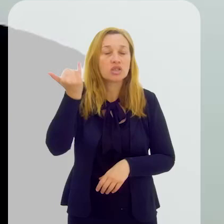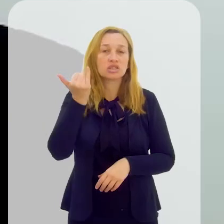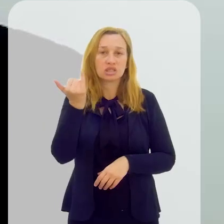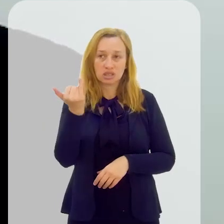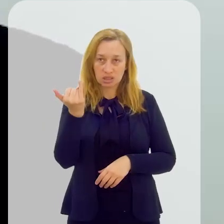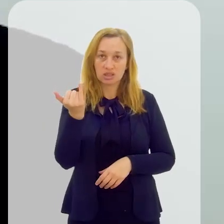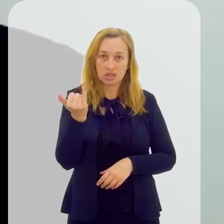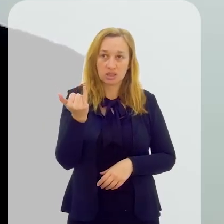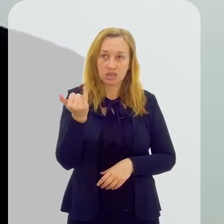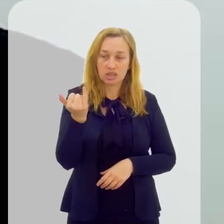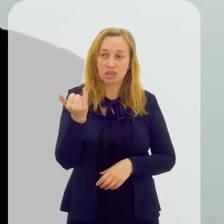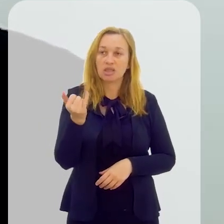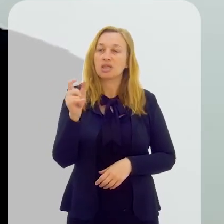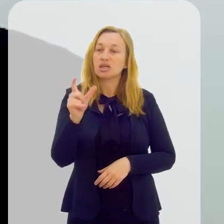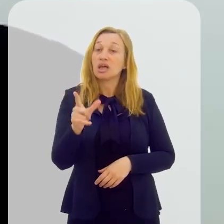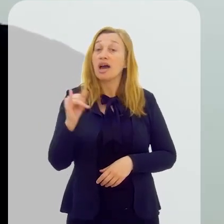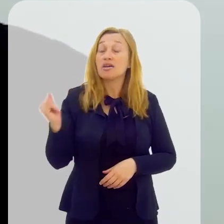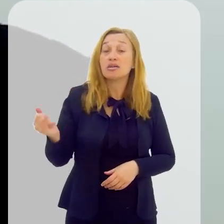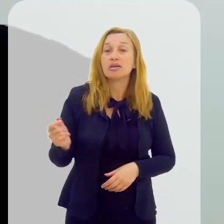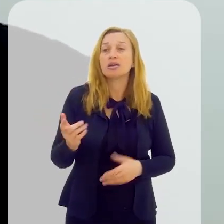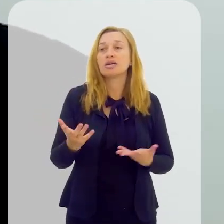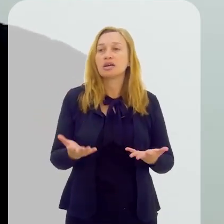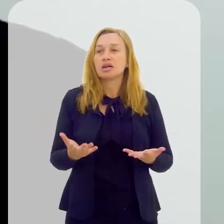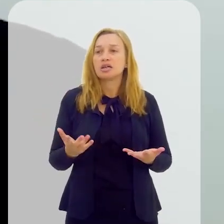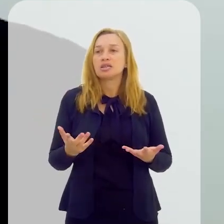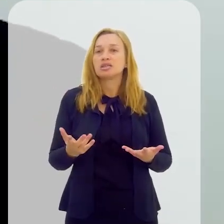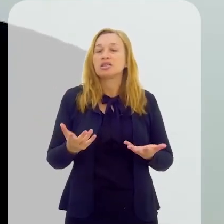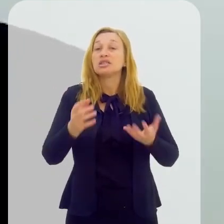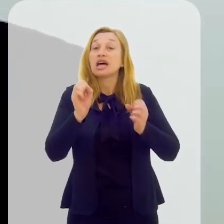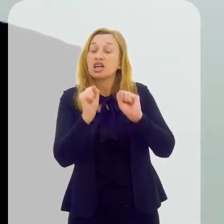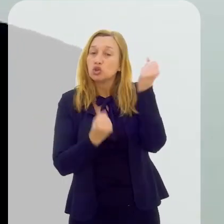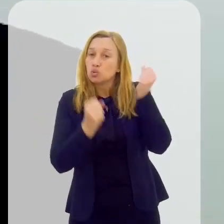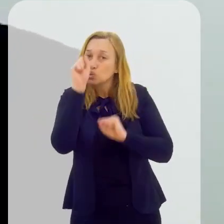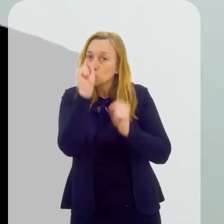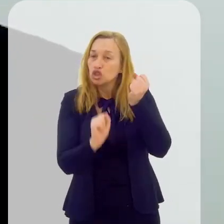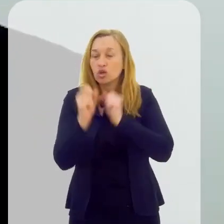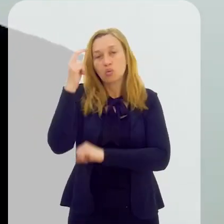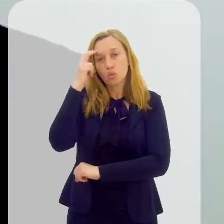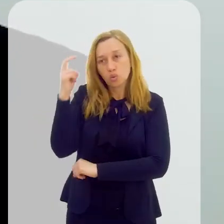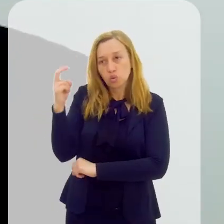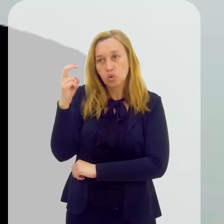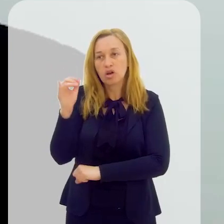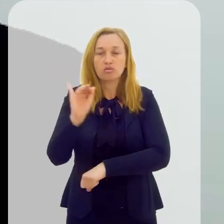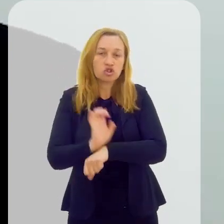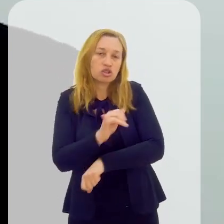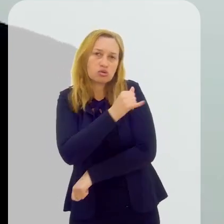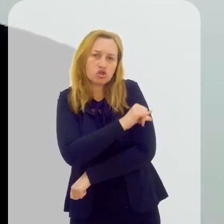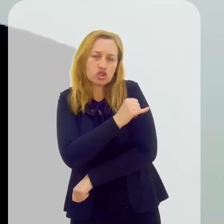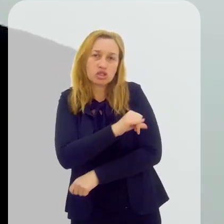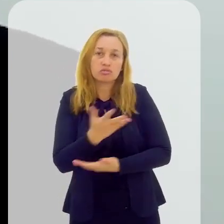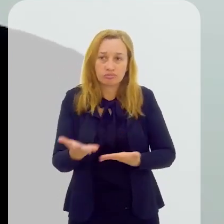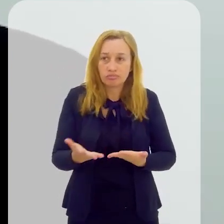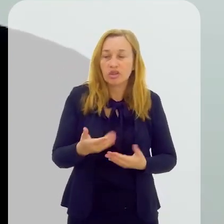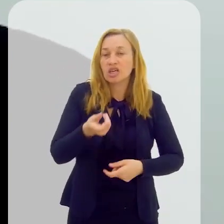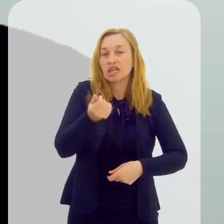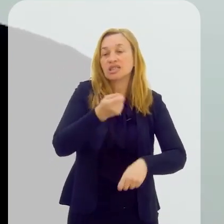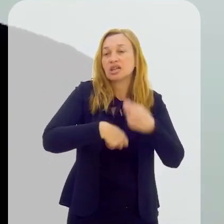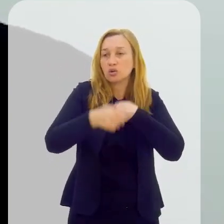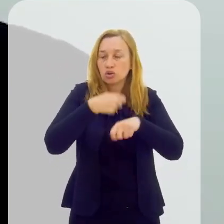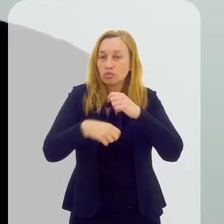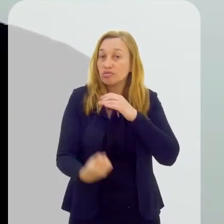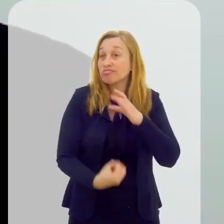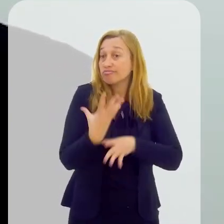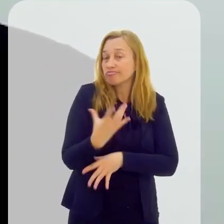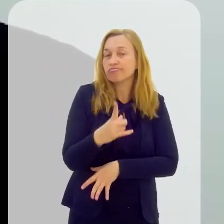cursos muito importantes e que consolidam aí a figura, né, e a importância da indústria cultural para o Estado do Rio de Janeiro,